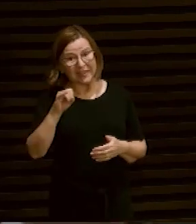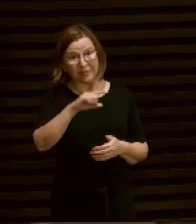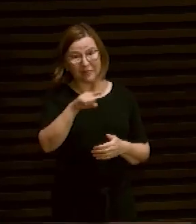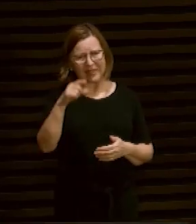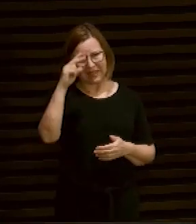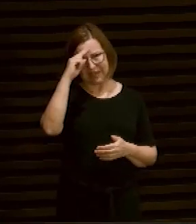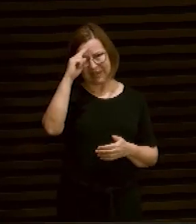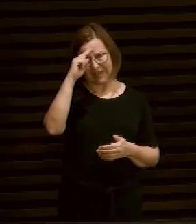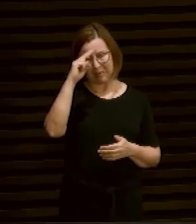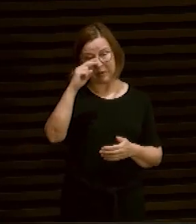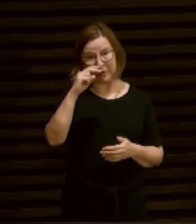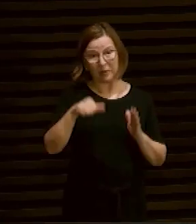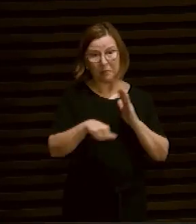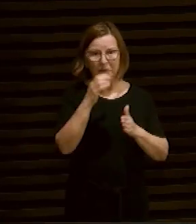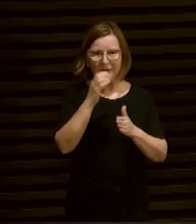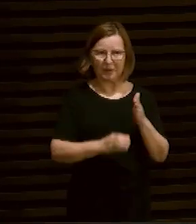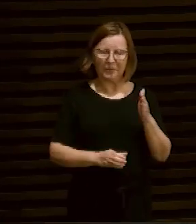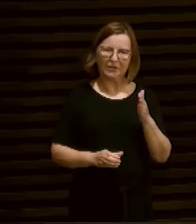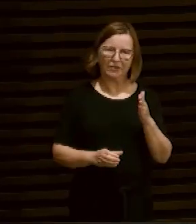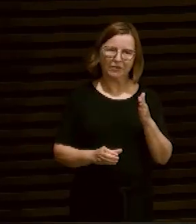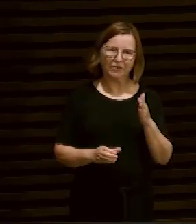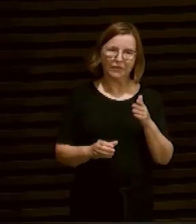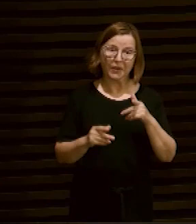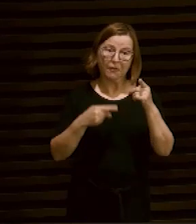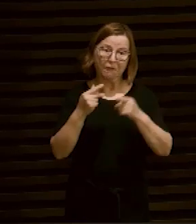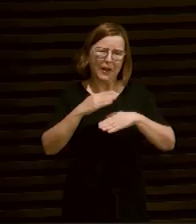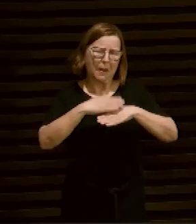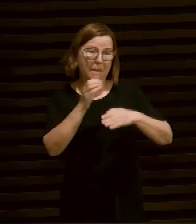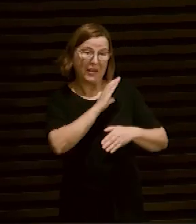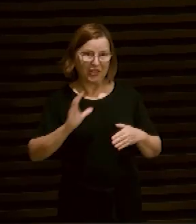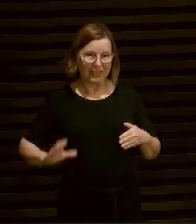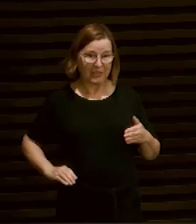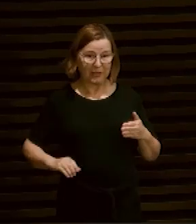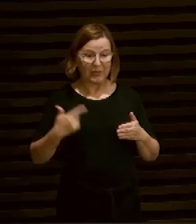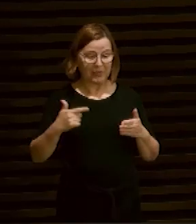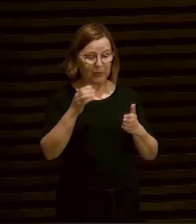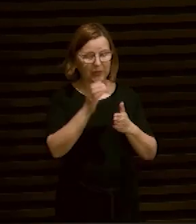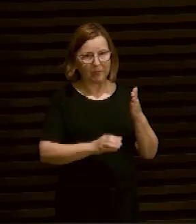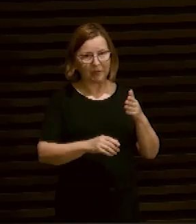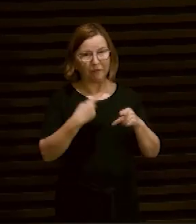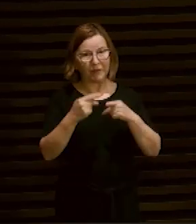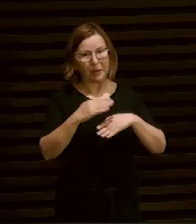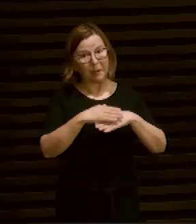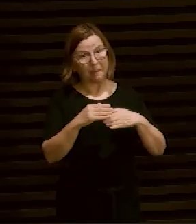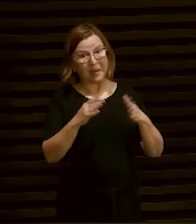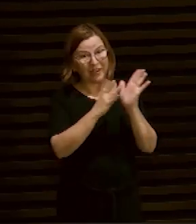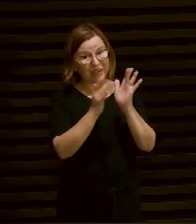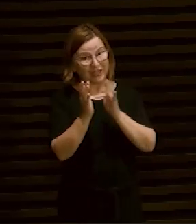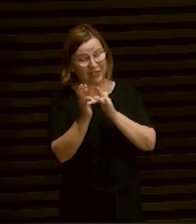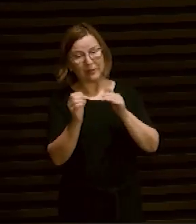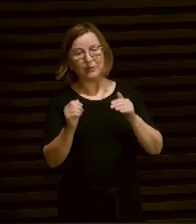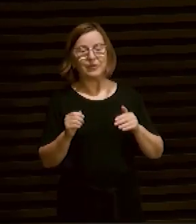falamos que no primeiro capítulo ele trata mais de Cristo, no segundo de Jesus, agora também de Jesus, depois ele vai falar de